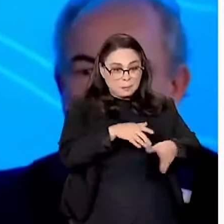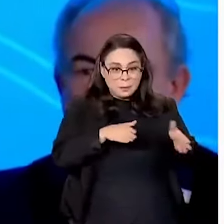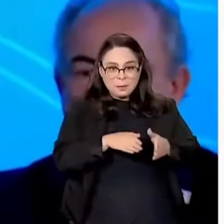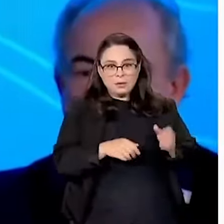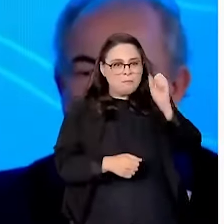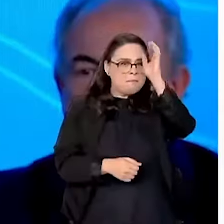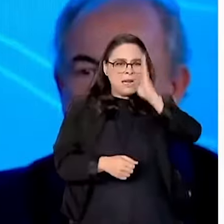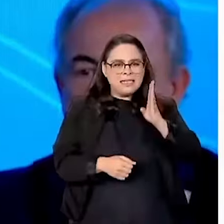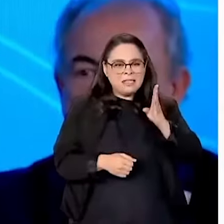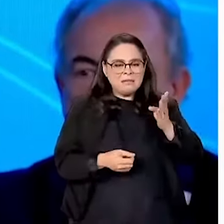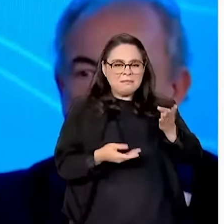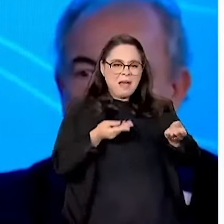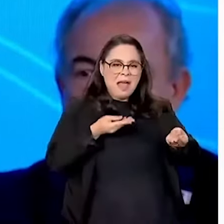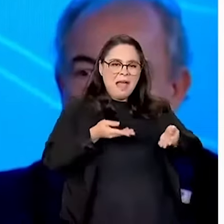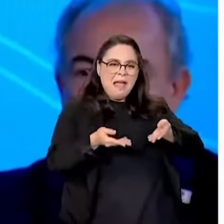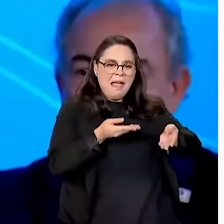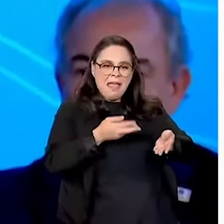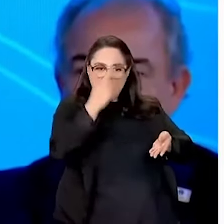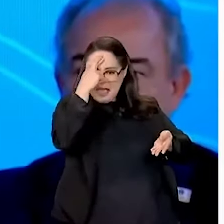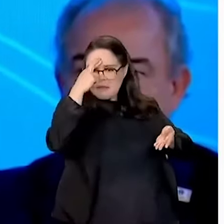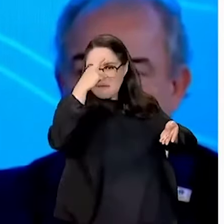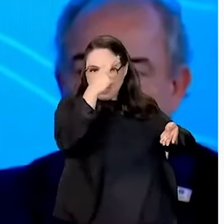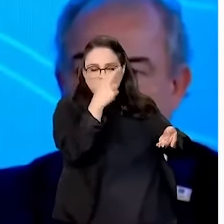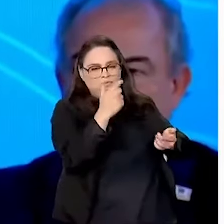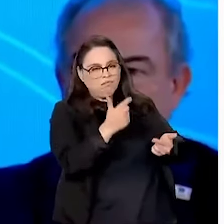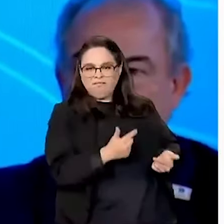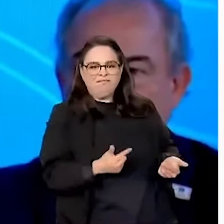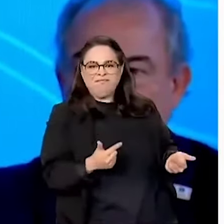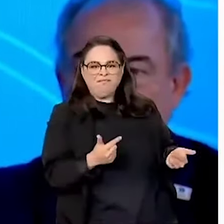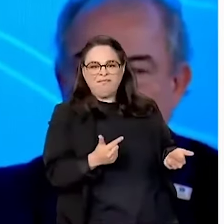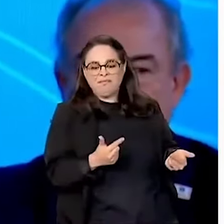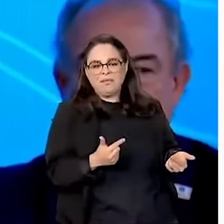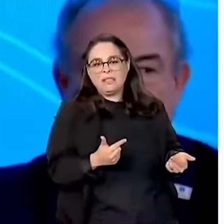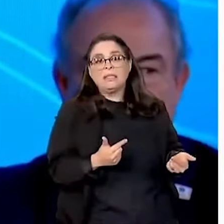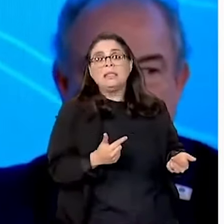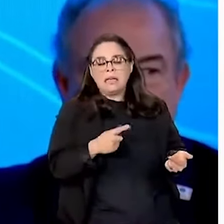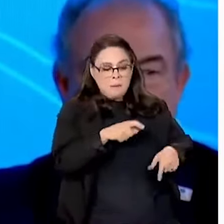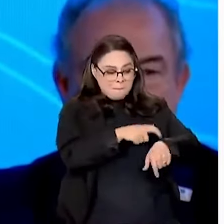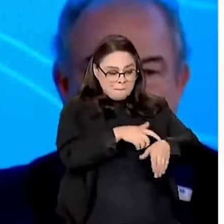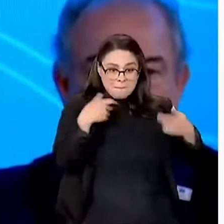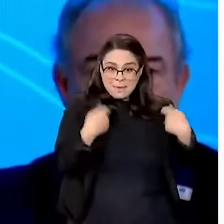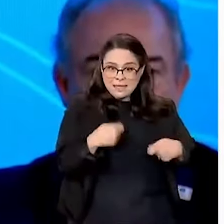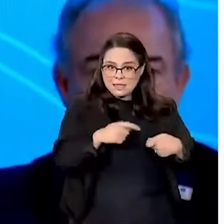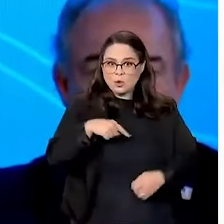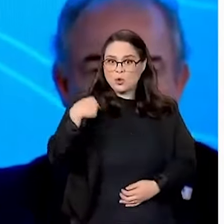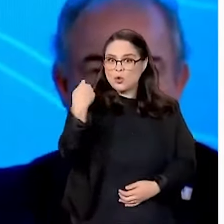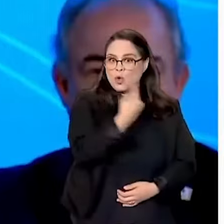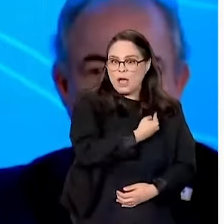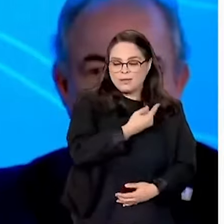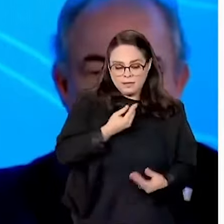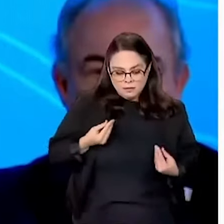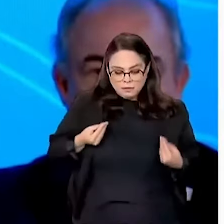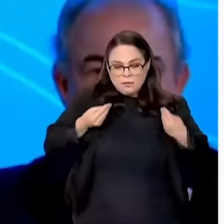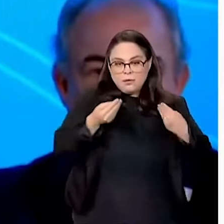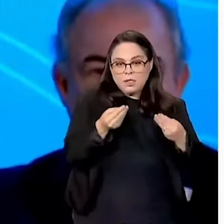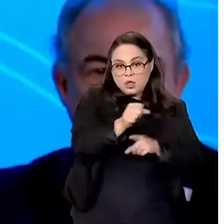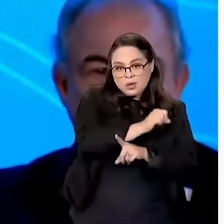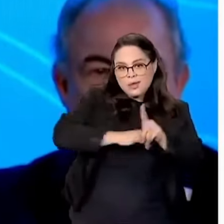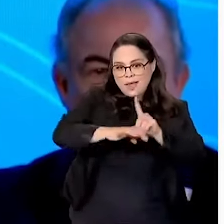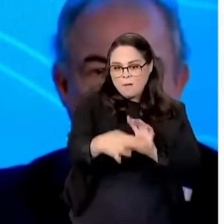o Brasil era tratado com pouco respeito. E era preciso a gente passar para a sociedade